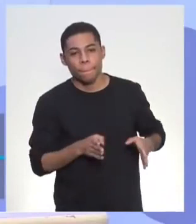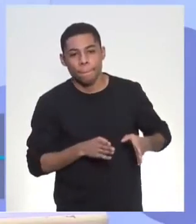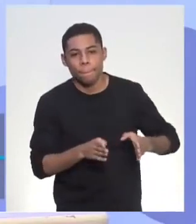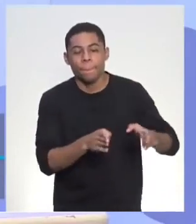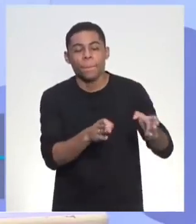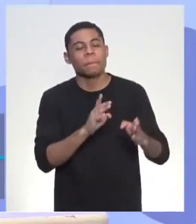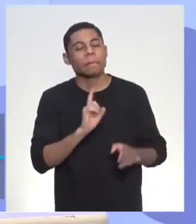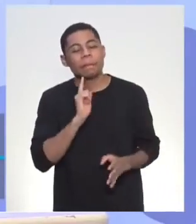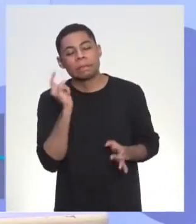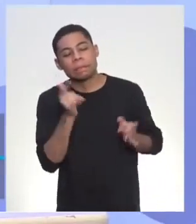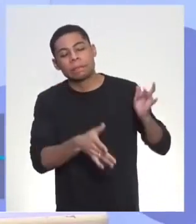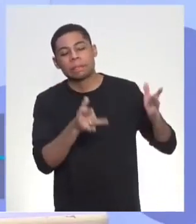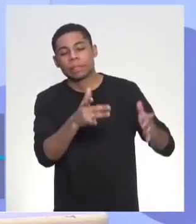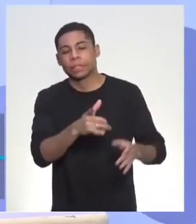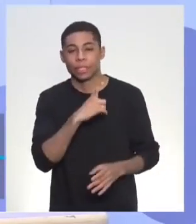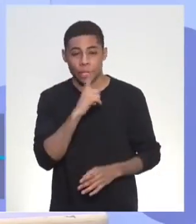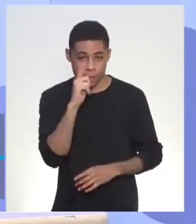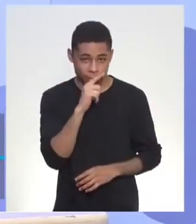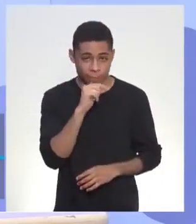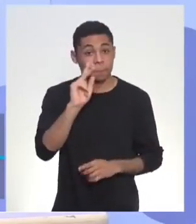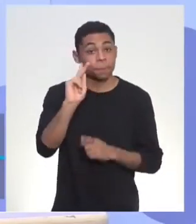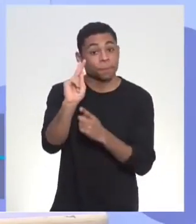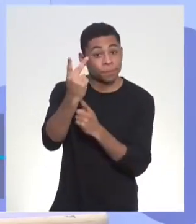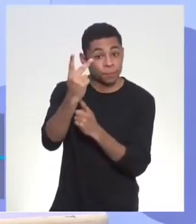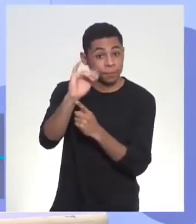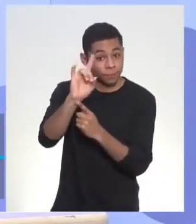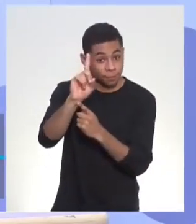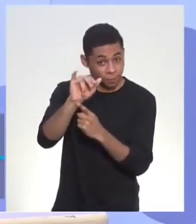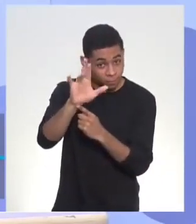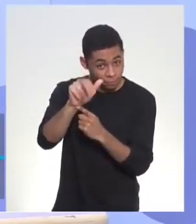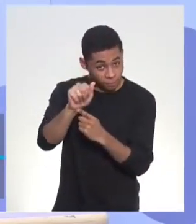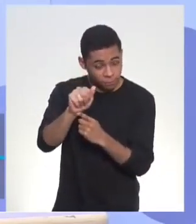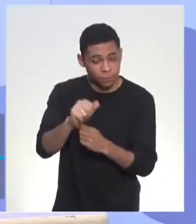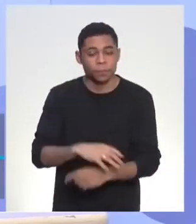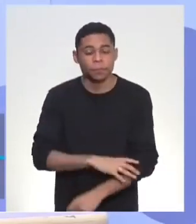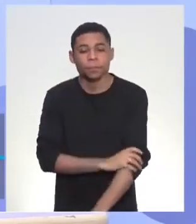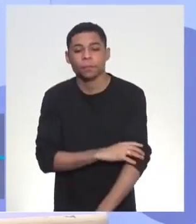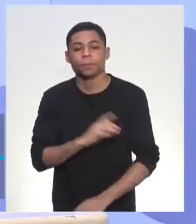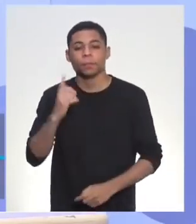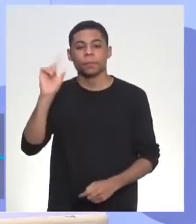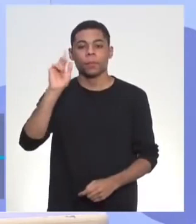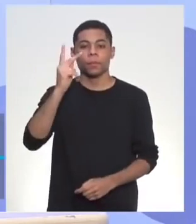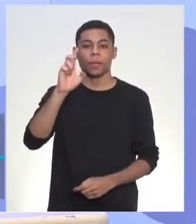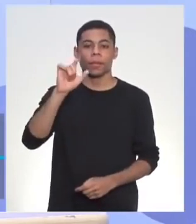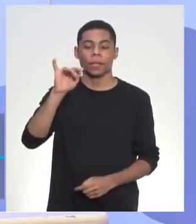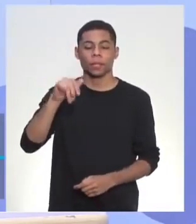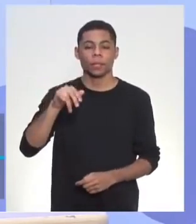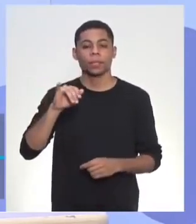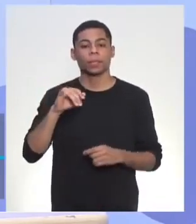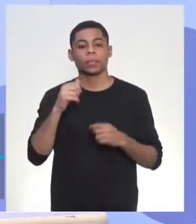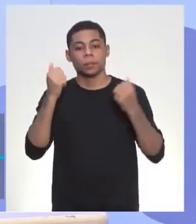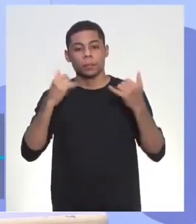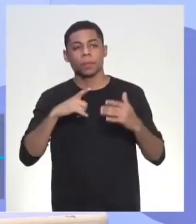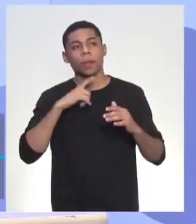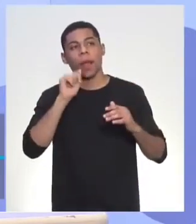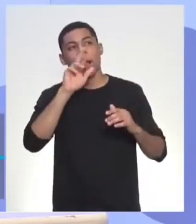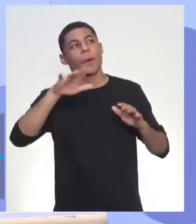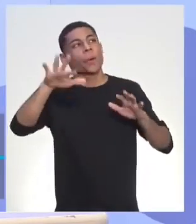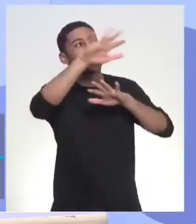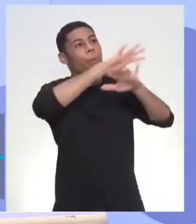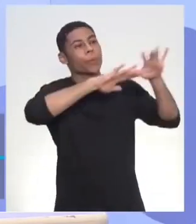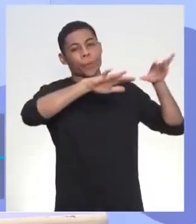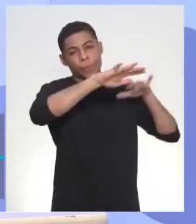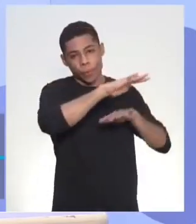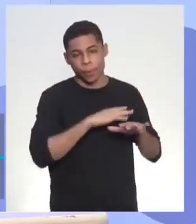né? Poluição da água. Poluição da água. Isso aí tem a professora Eleni comentando aqui, né? Os estudantes dela, atmosférica, poluição do ar